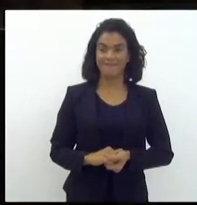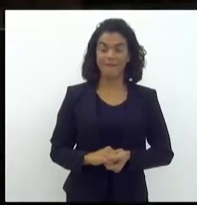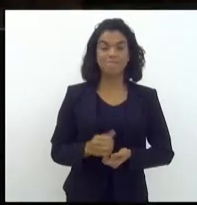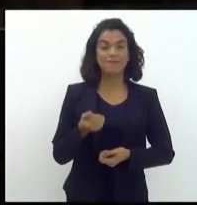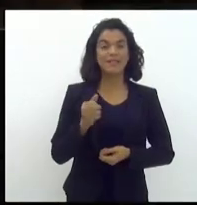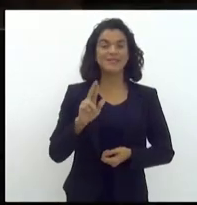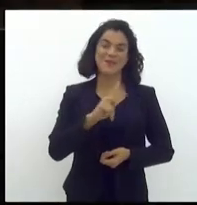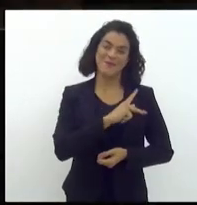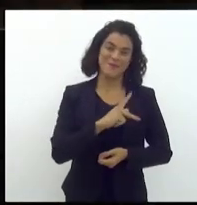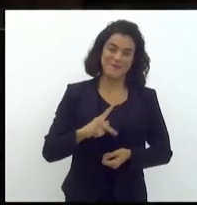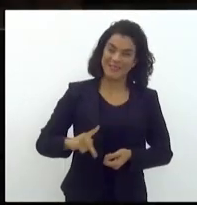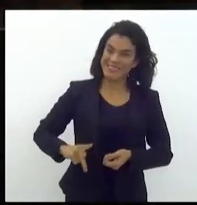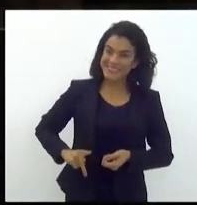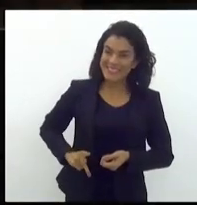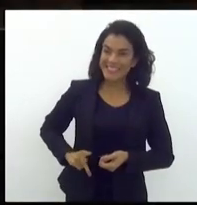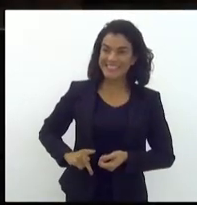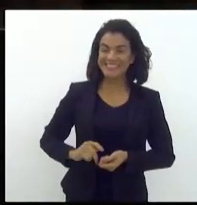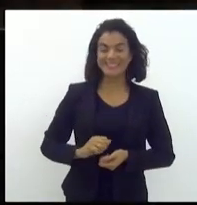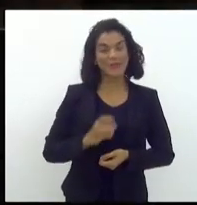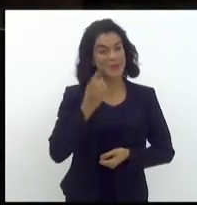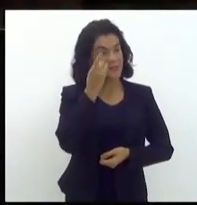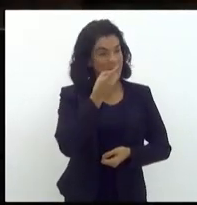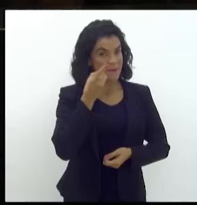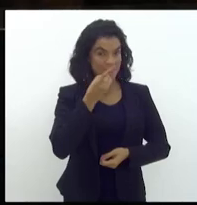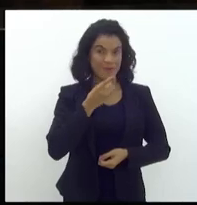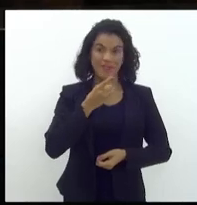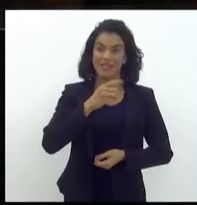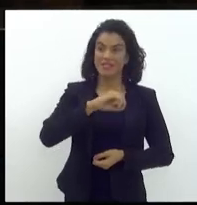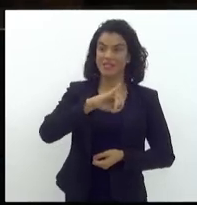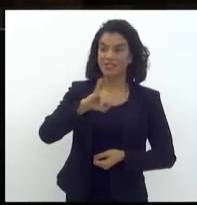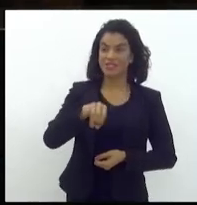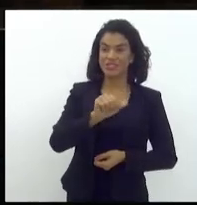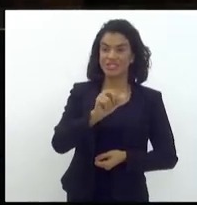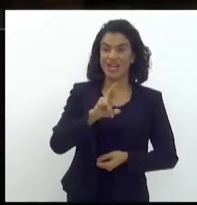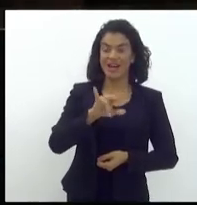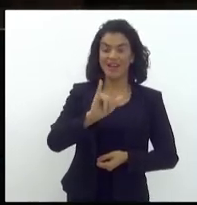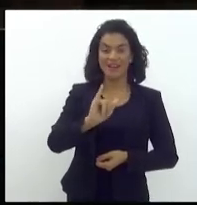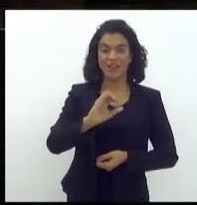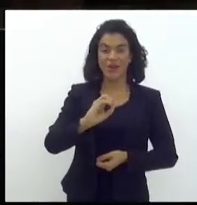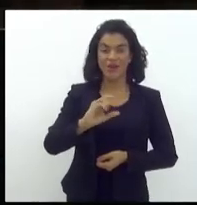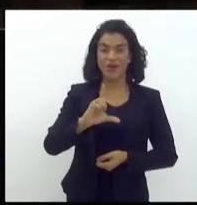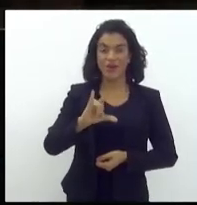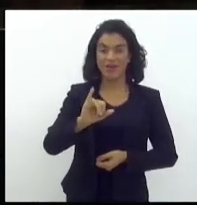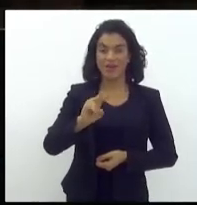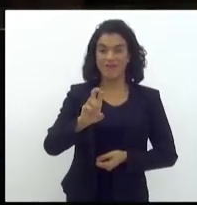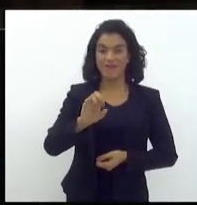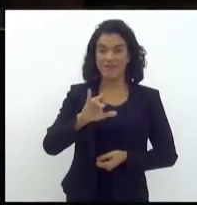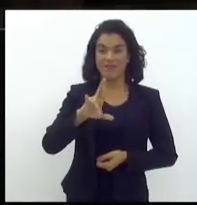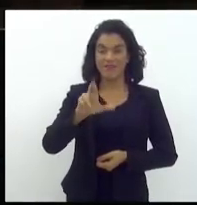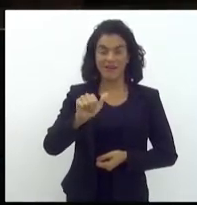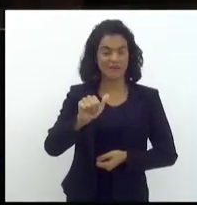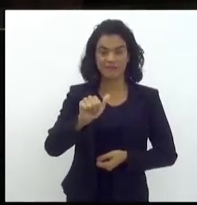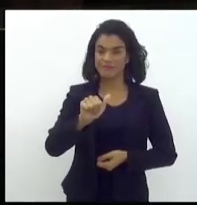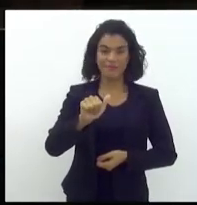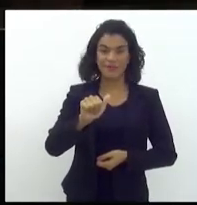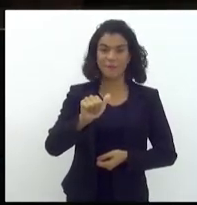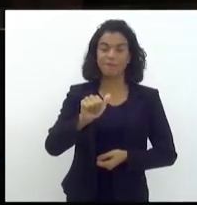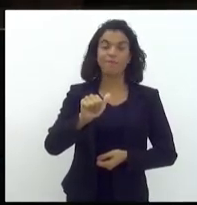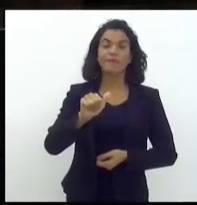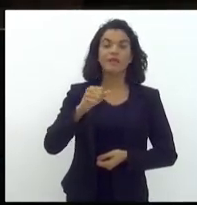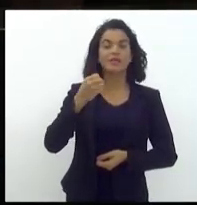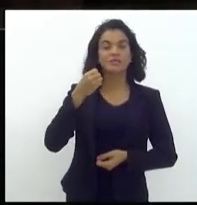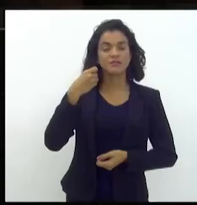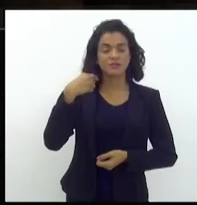Shopping Presidente Deputado Jari de Oliveira senhoras e senhores